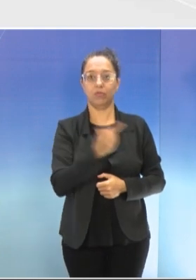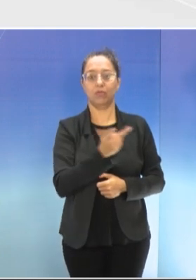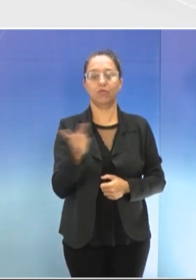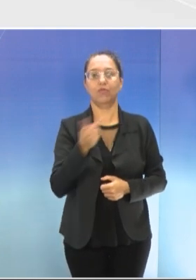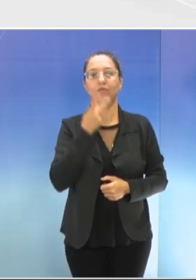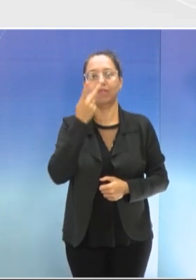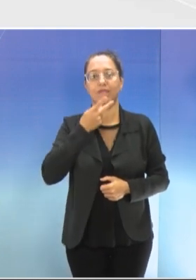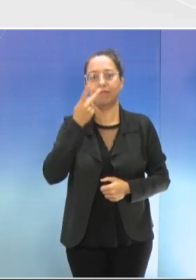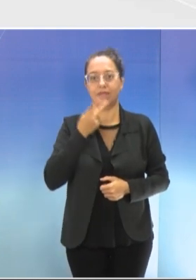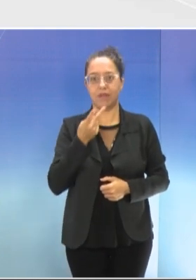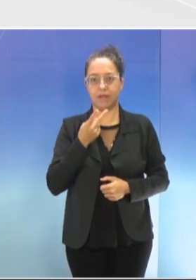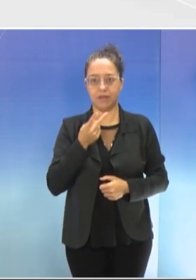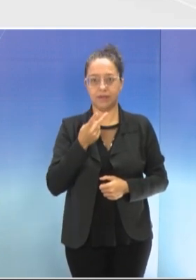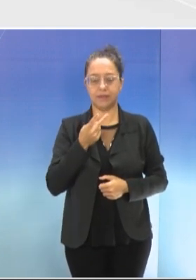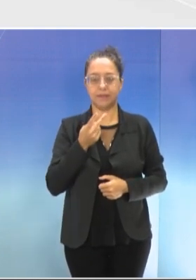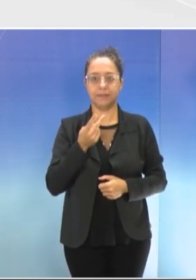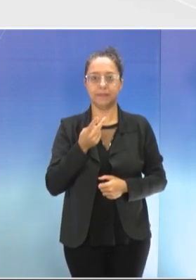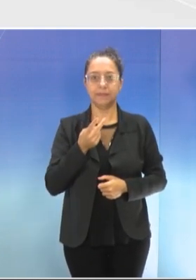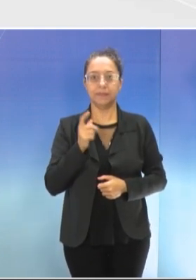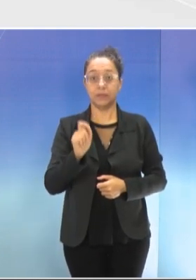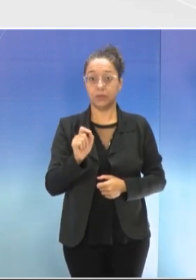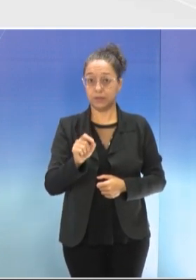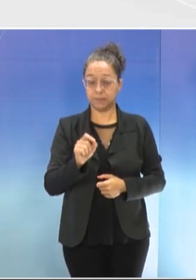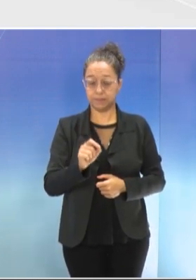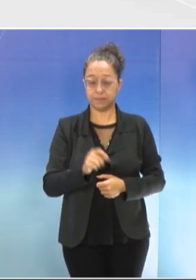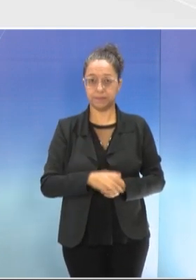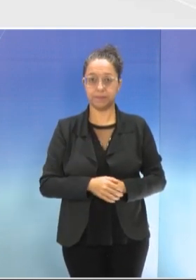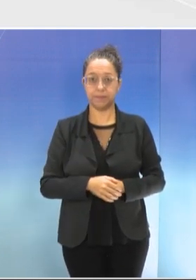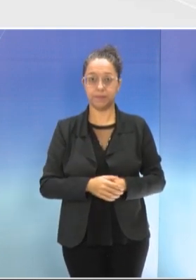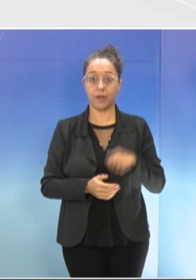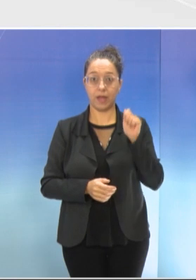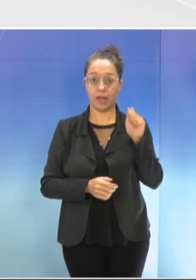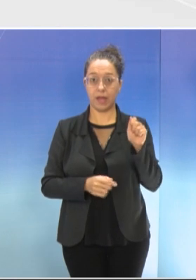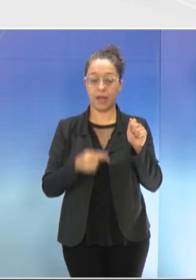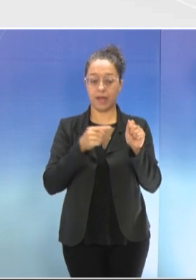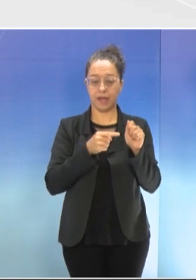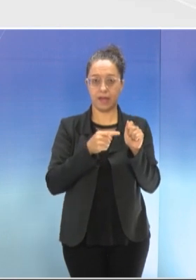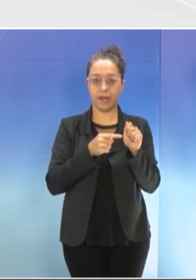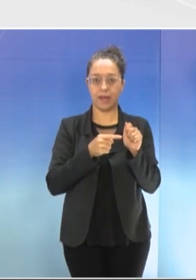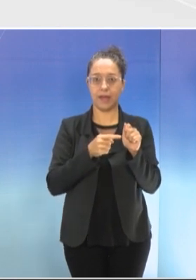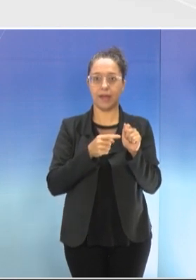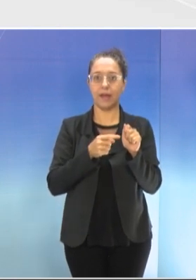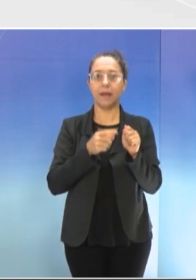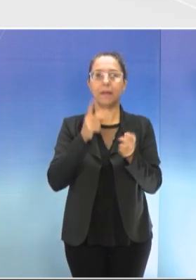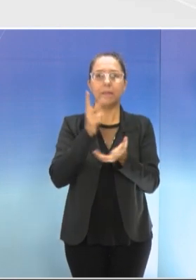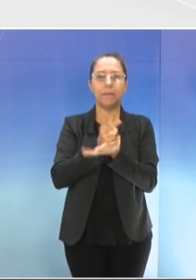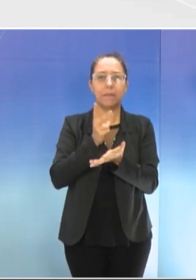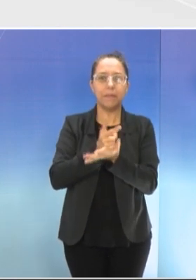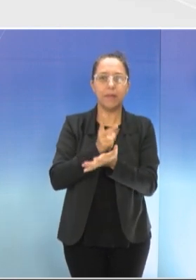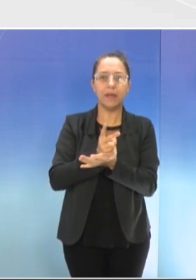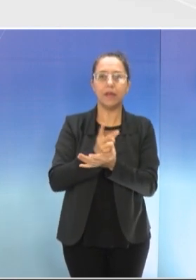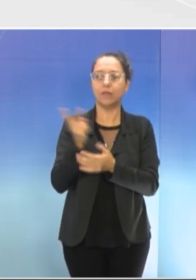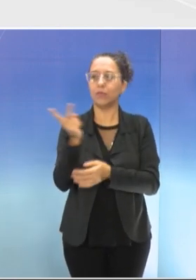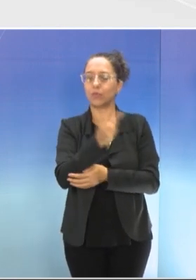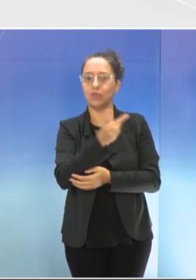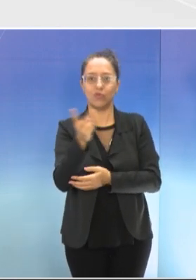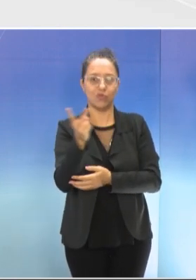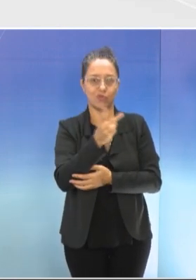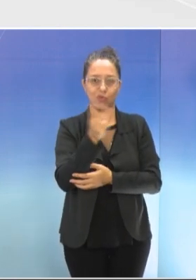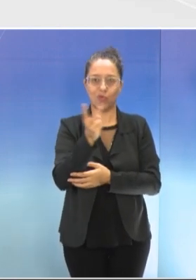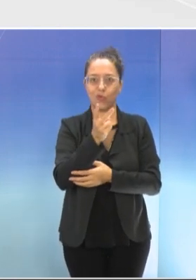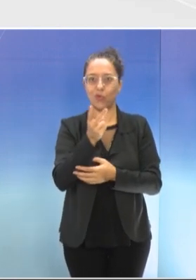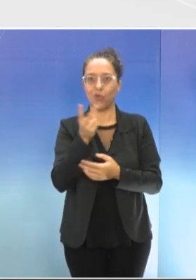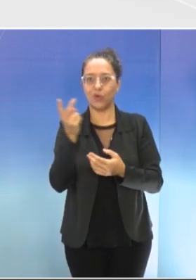Então aqui nós temos, os dois falam sobre o quê? Né? Então vamos lá, questão A. Mesmo que os